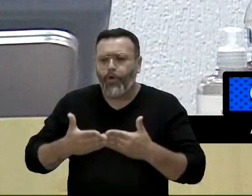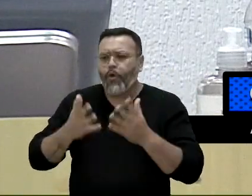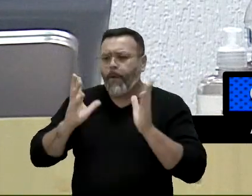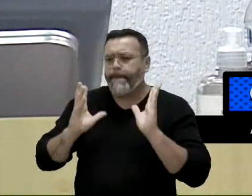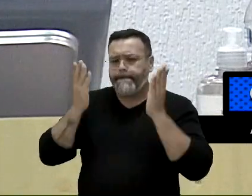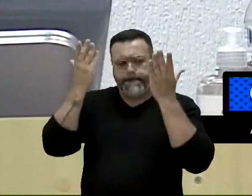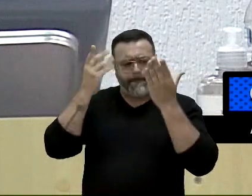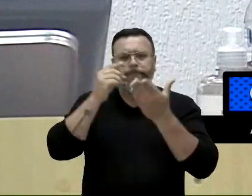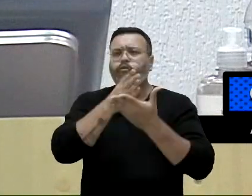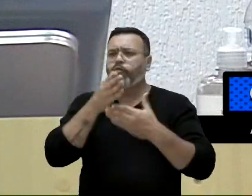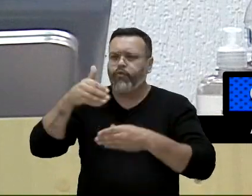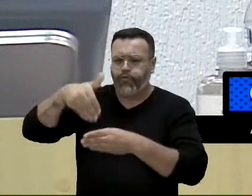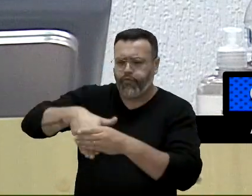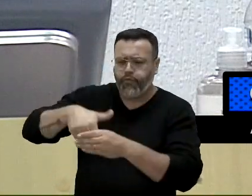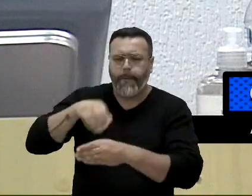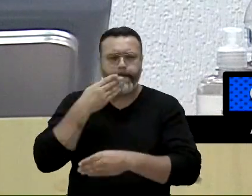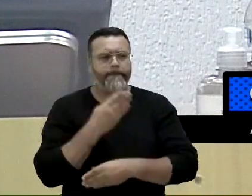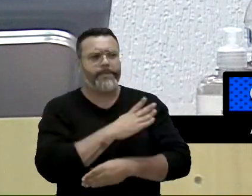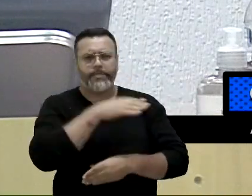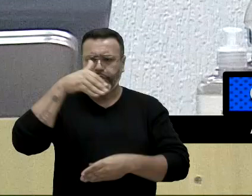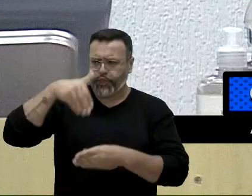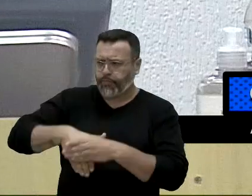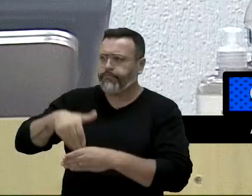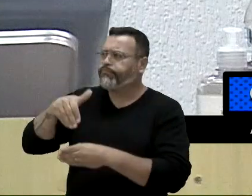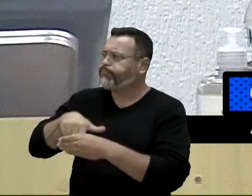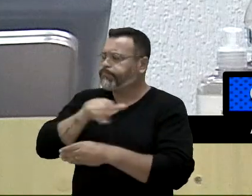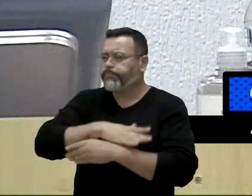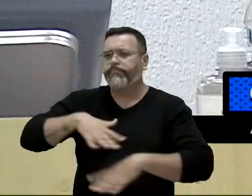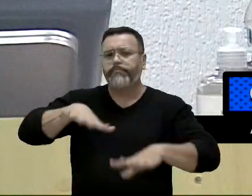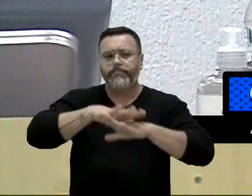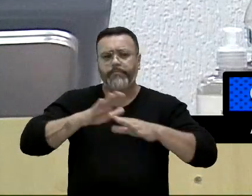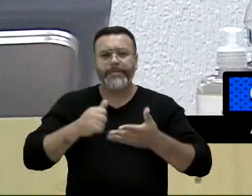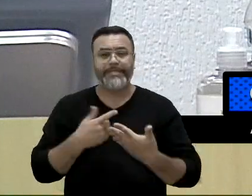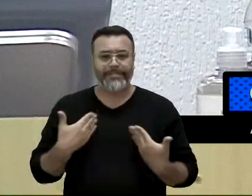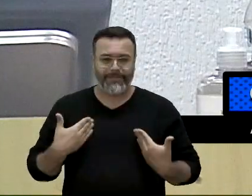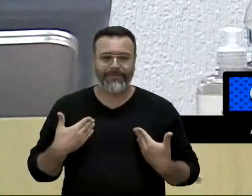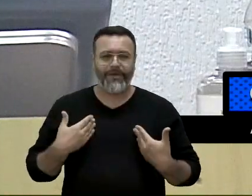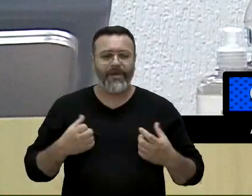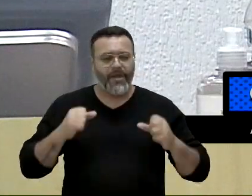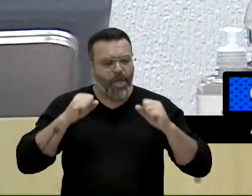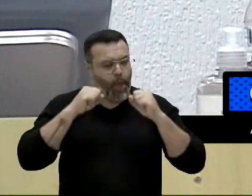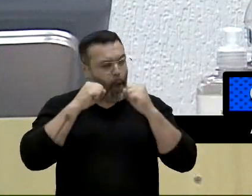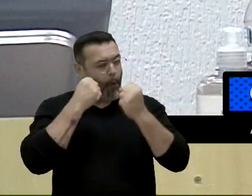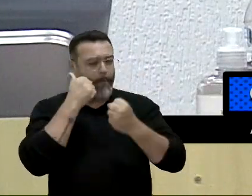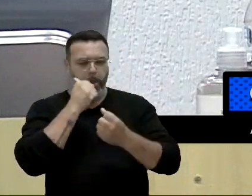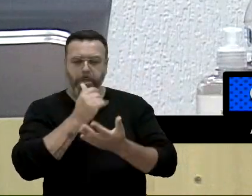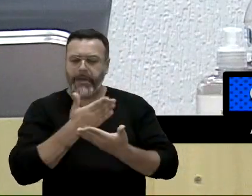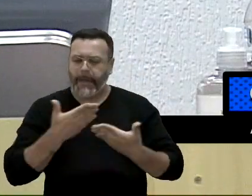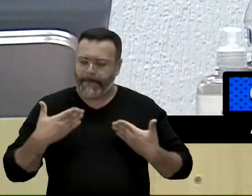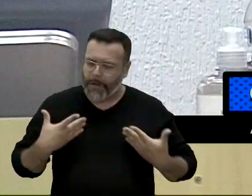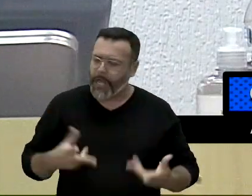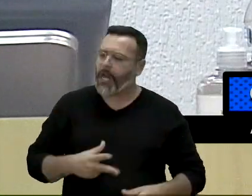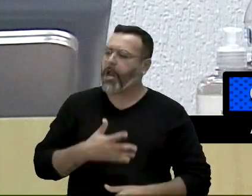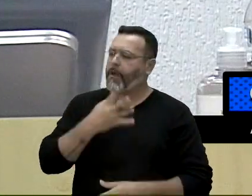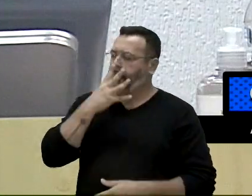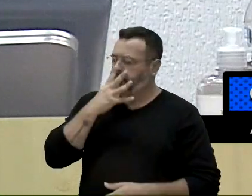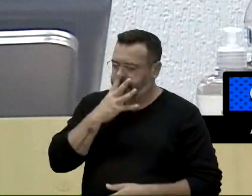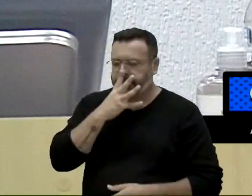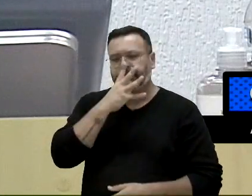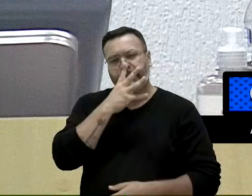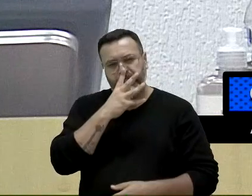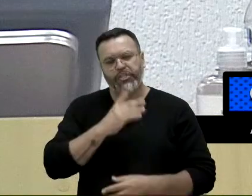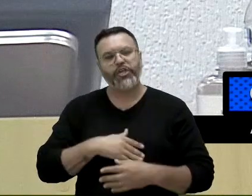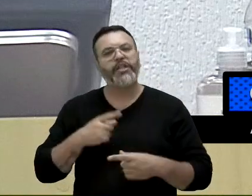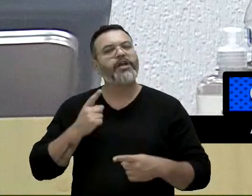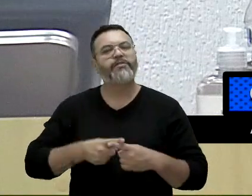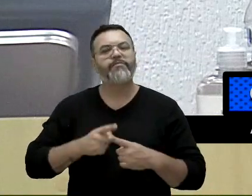rua. É impressionante o poder da mulher, né? O que, que a mulher faz. E a gente vê que gravidez realmente não é doença. Gravidez é sinal de